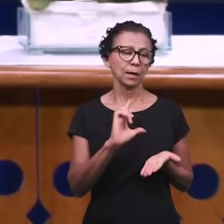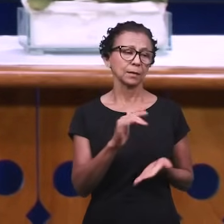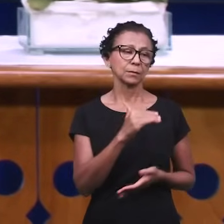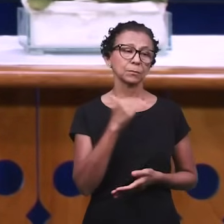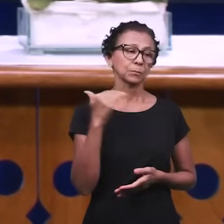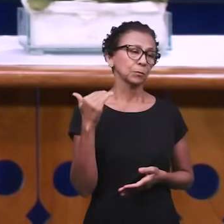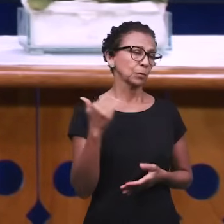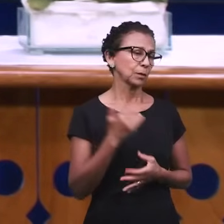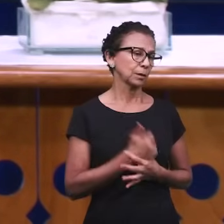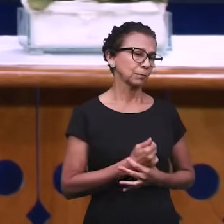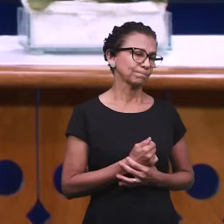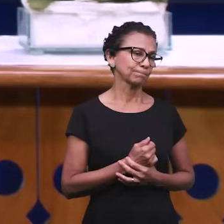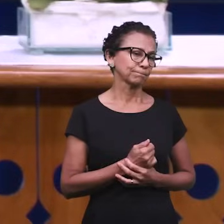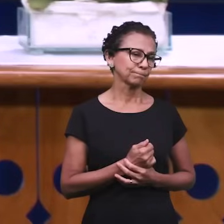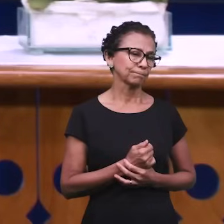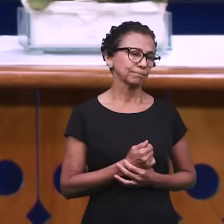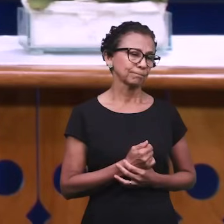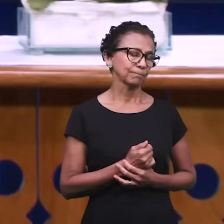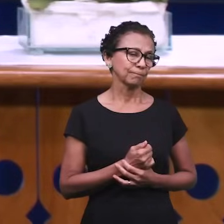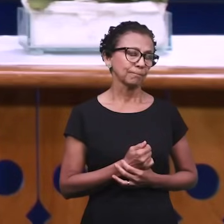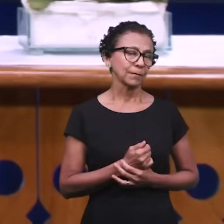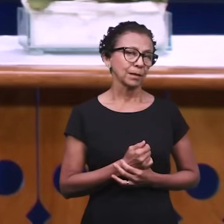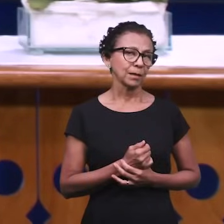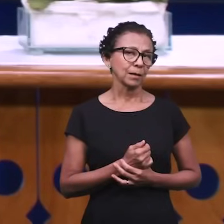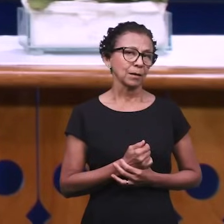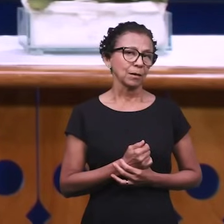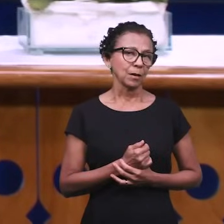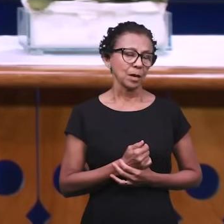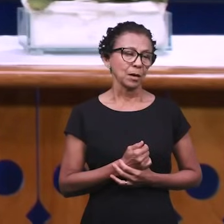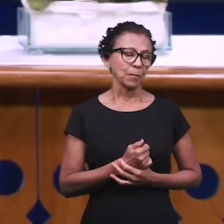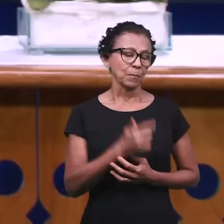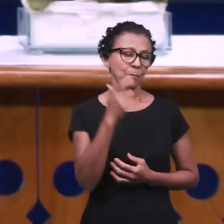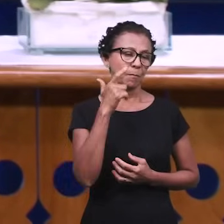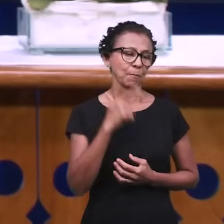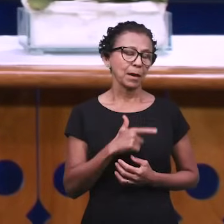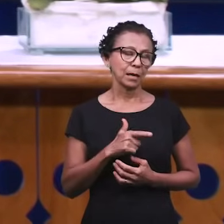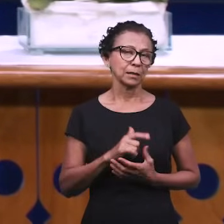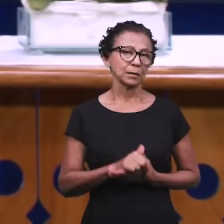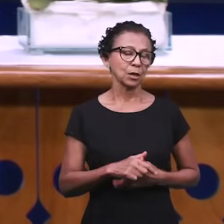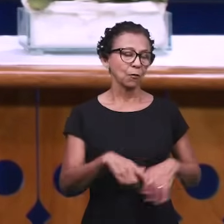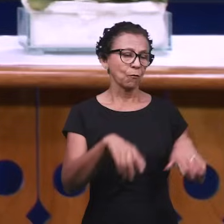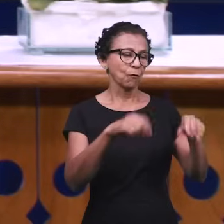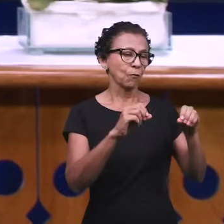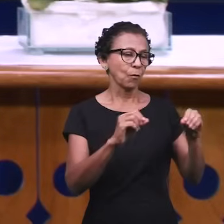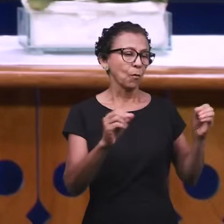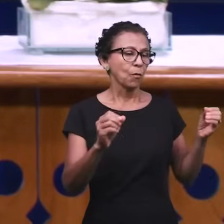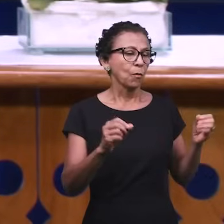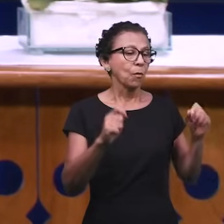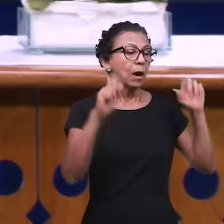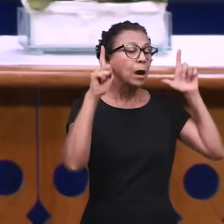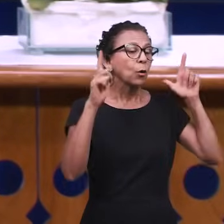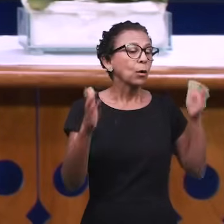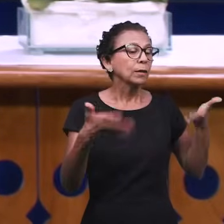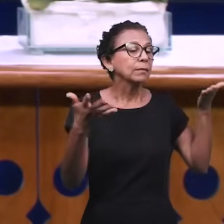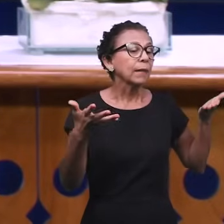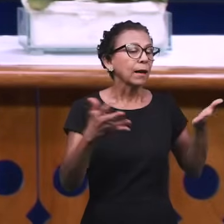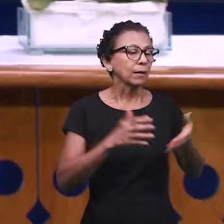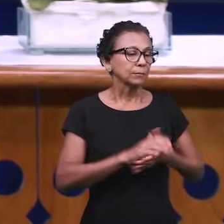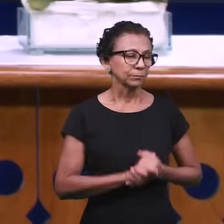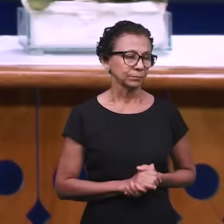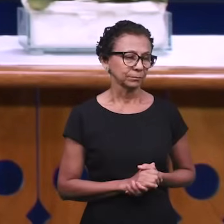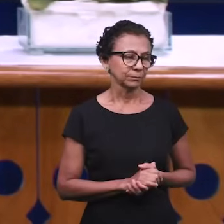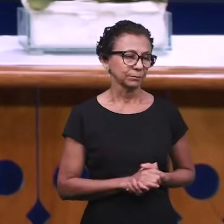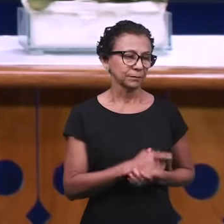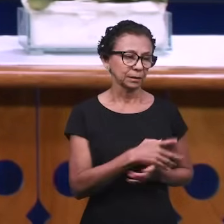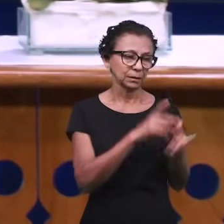mas eu vou despertá-lo do sono. Também a palavra haverá de se cumprir na vida da igreja. No dia